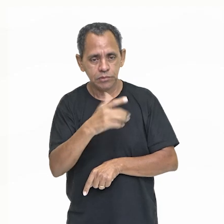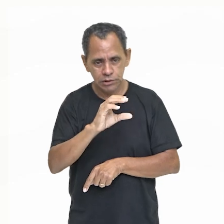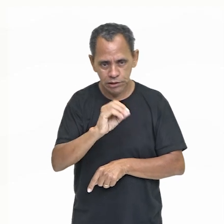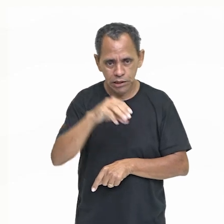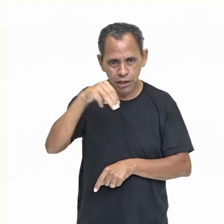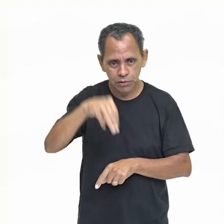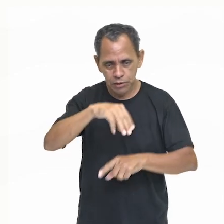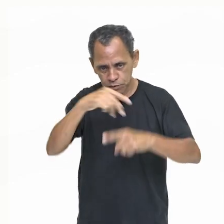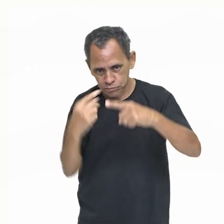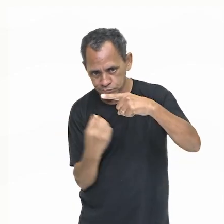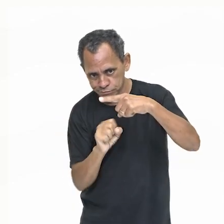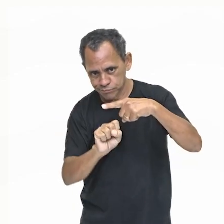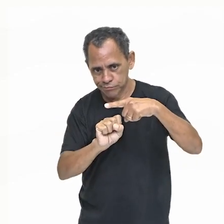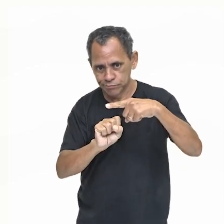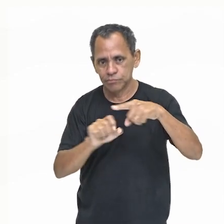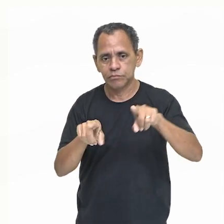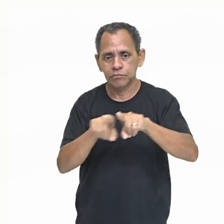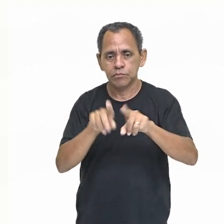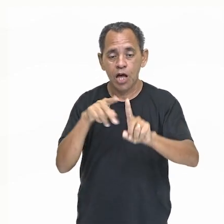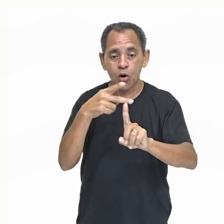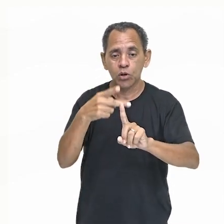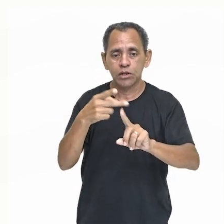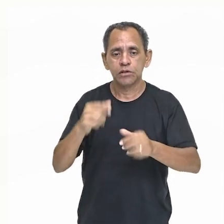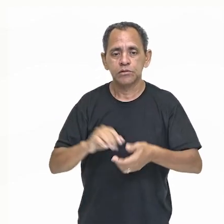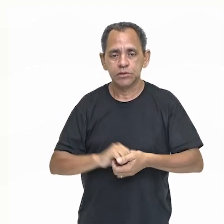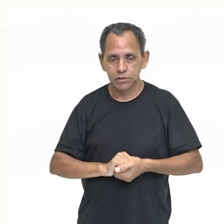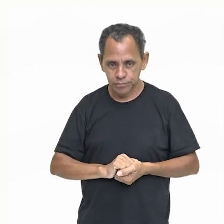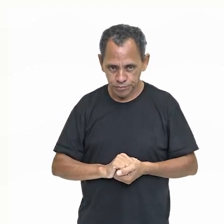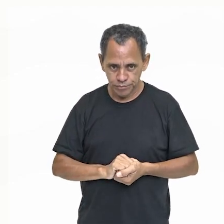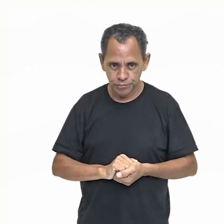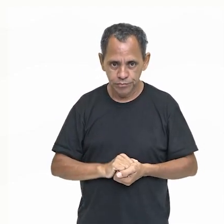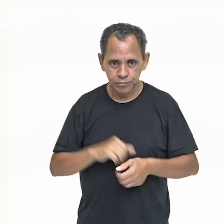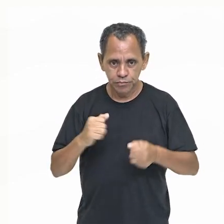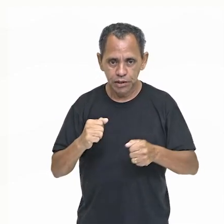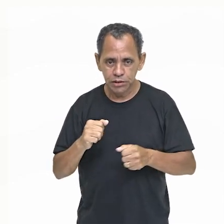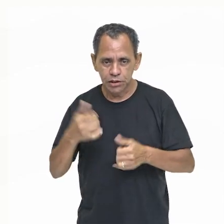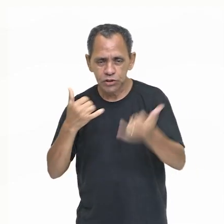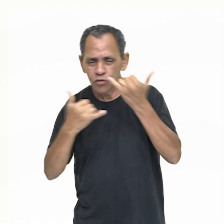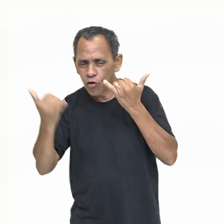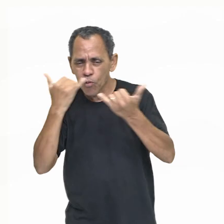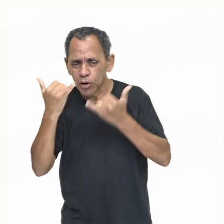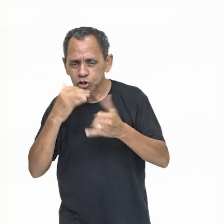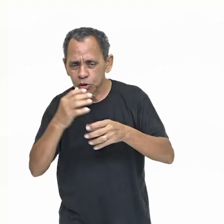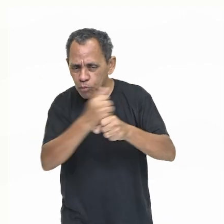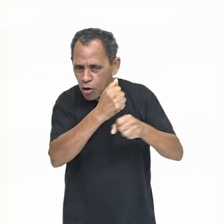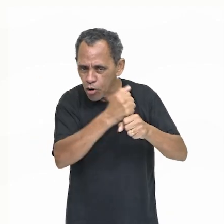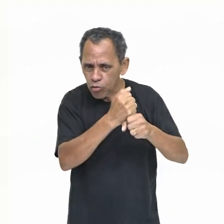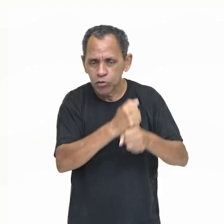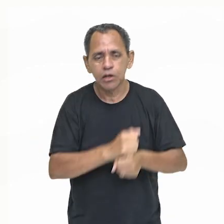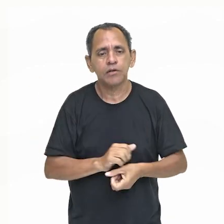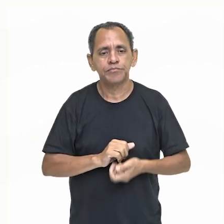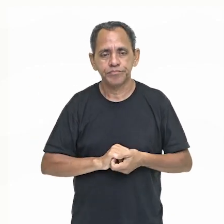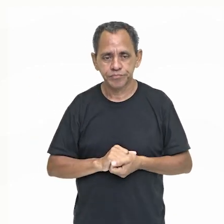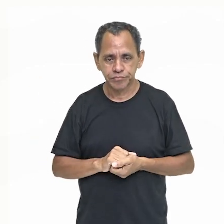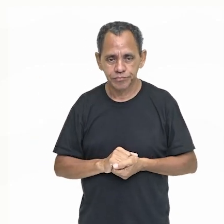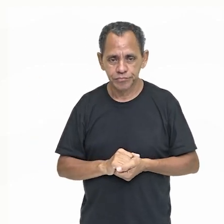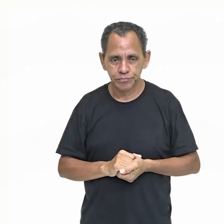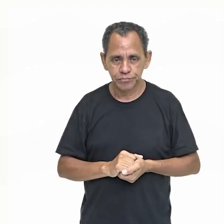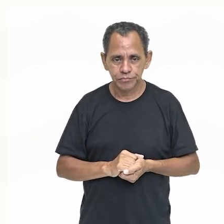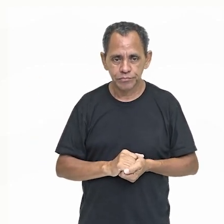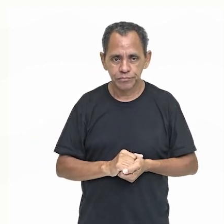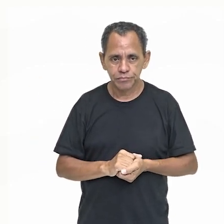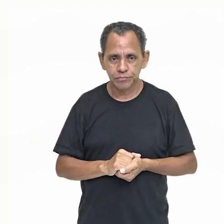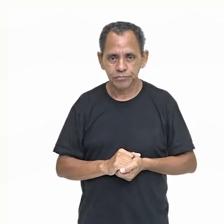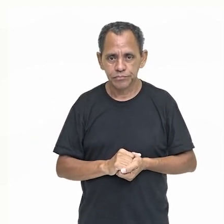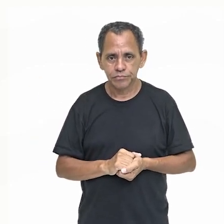m/s qu nós vamos precisar desses dados resolver a questão e calcular energia mecânica veja que para calcular